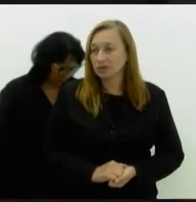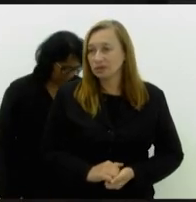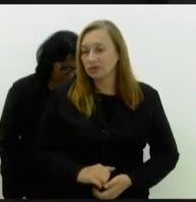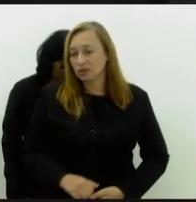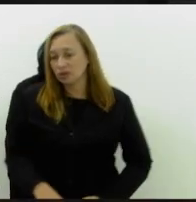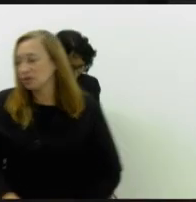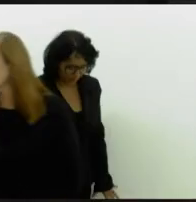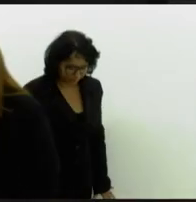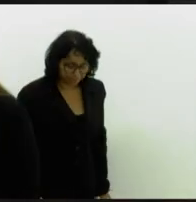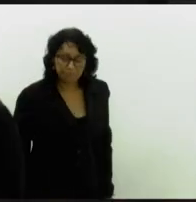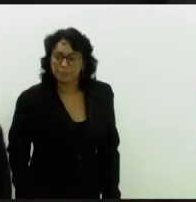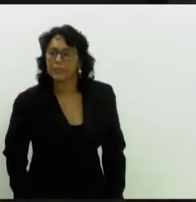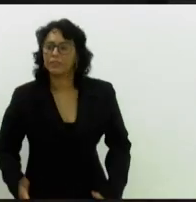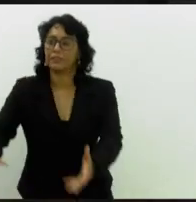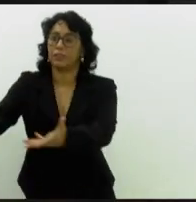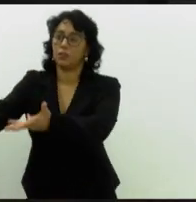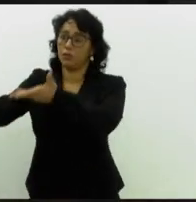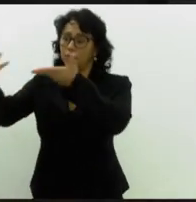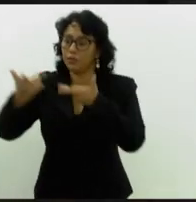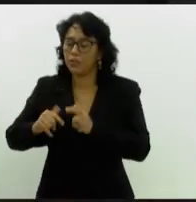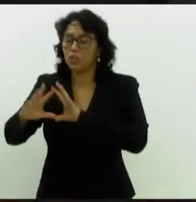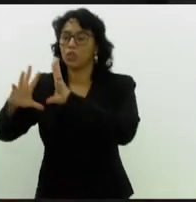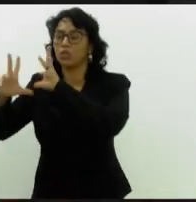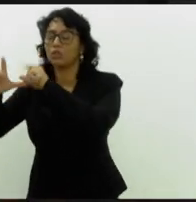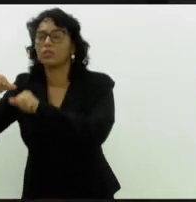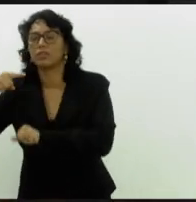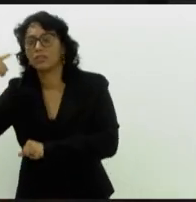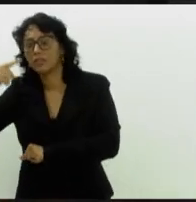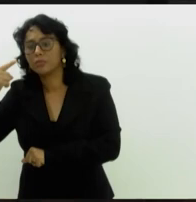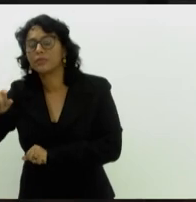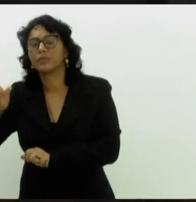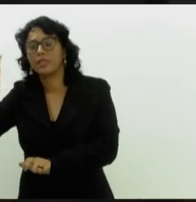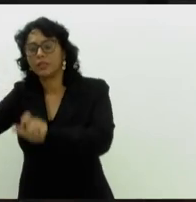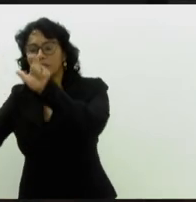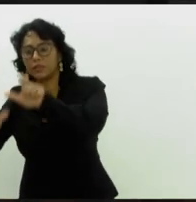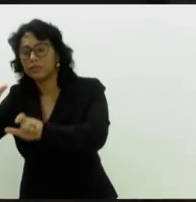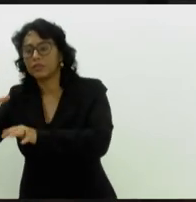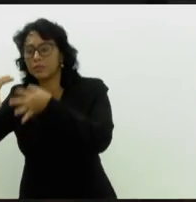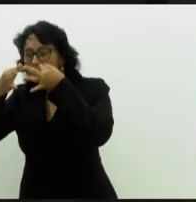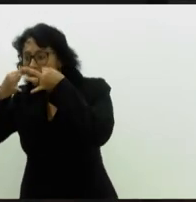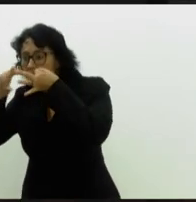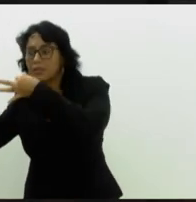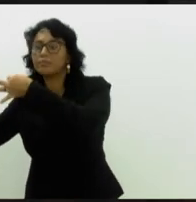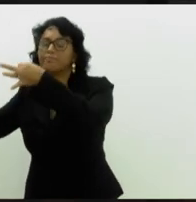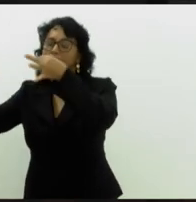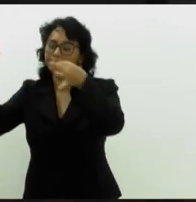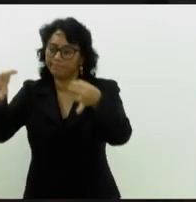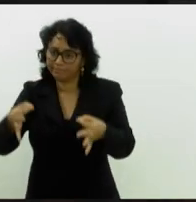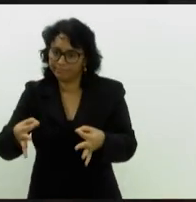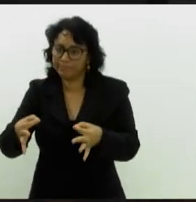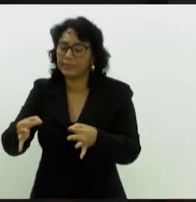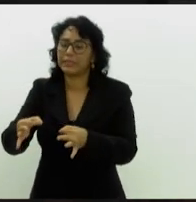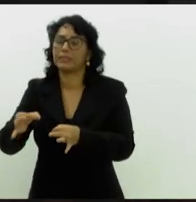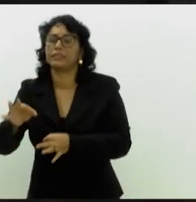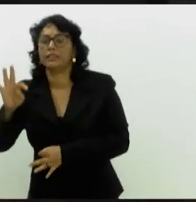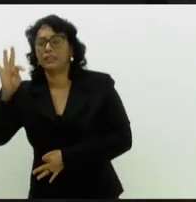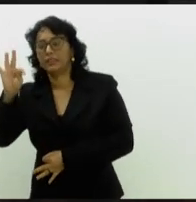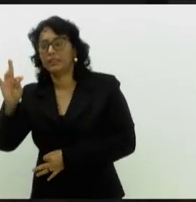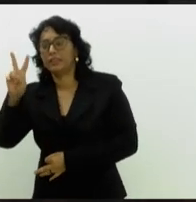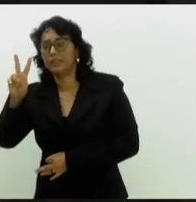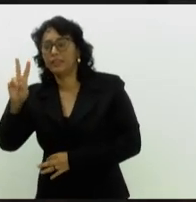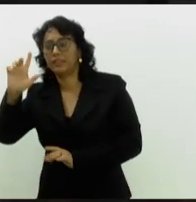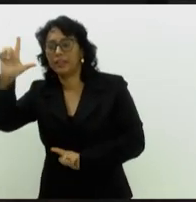já para todas as deputadas e todos que nos assistem na TV alerge nós teremos um encontro eh da procuradoria da mulher